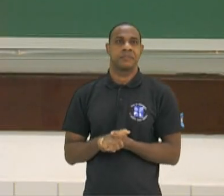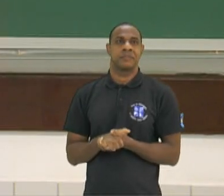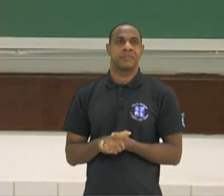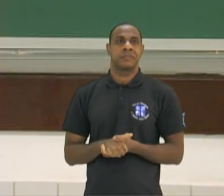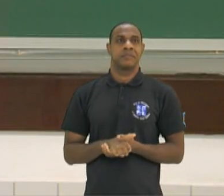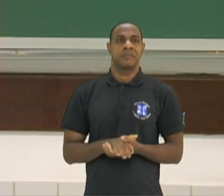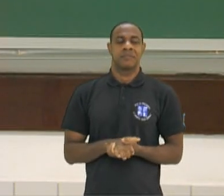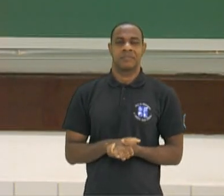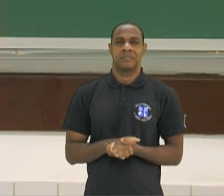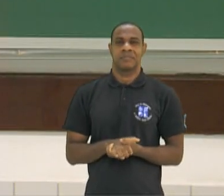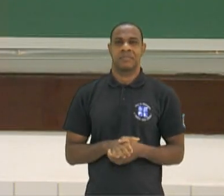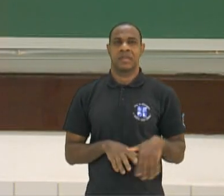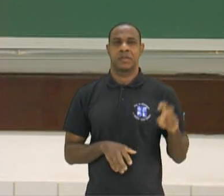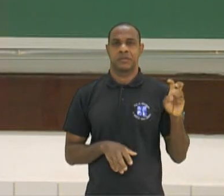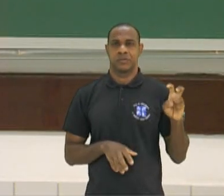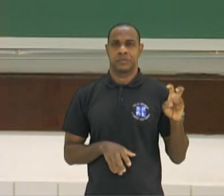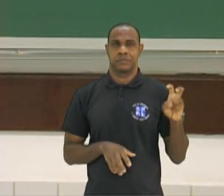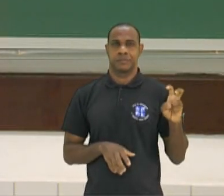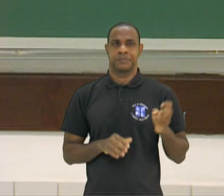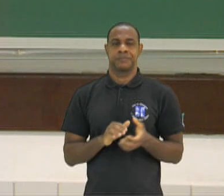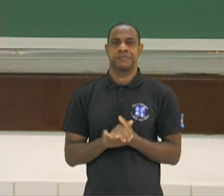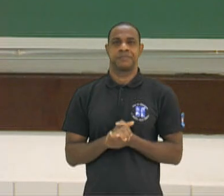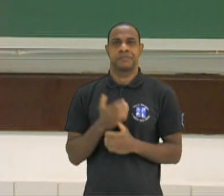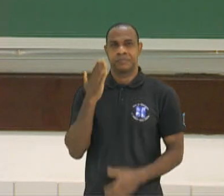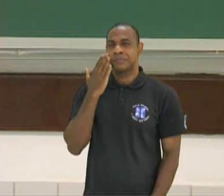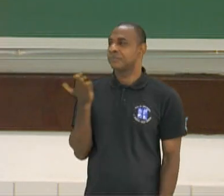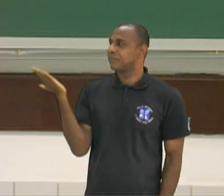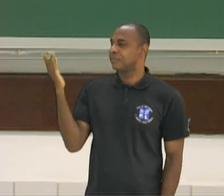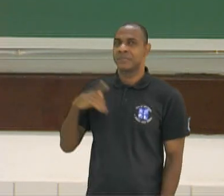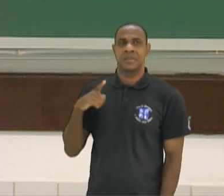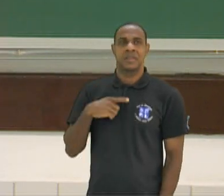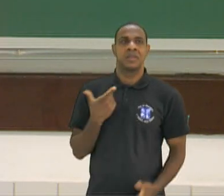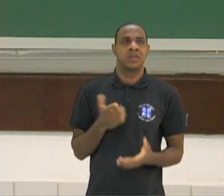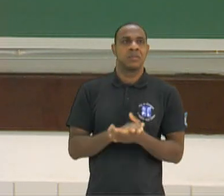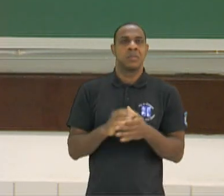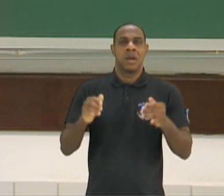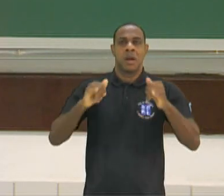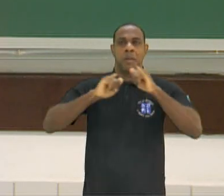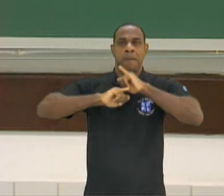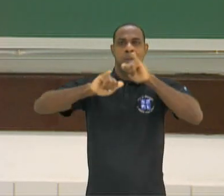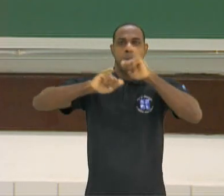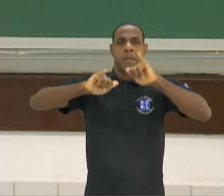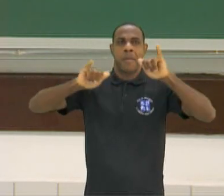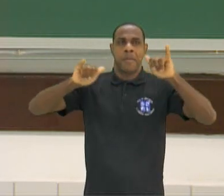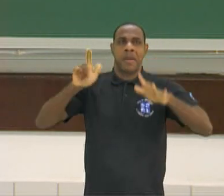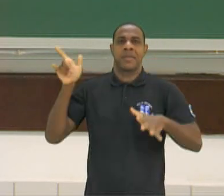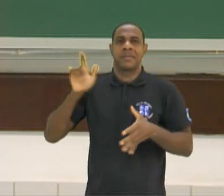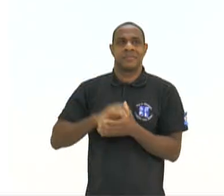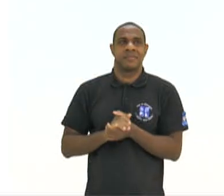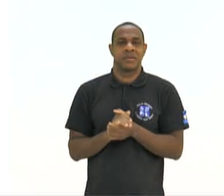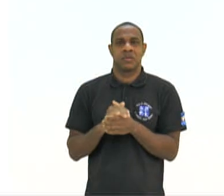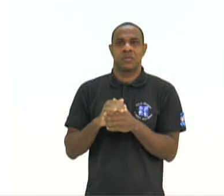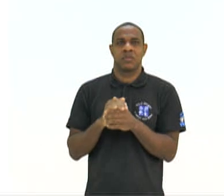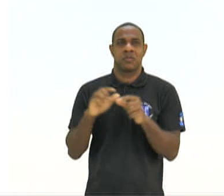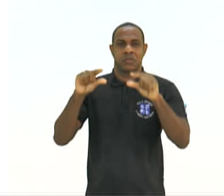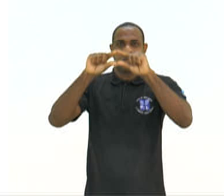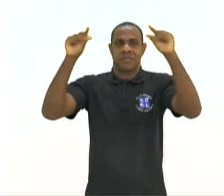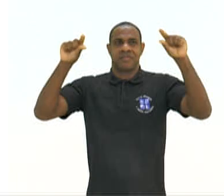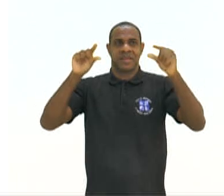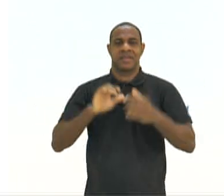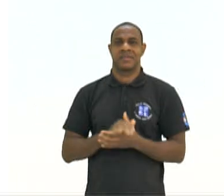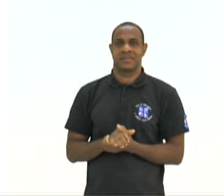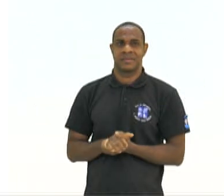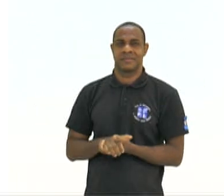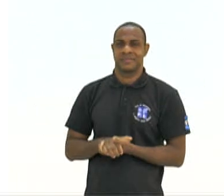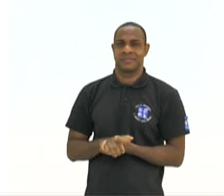Look at the poster and answer the questions. Então aqui nós temos um poster, uma propaganda, com a seguinte frase. Thank you for